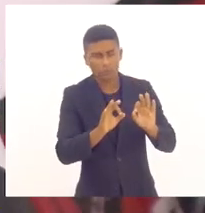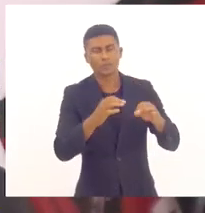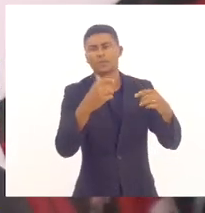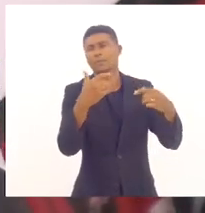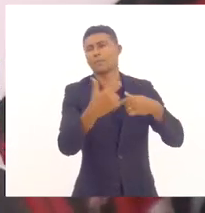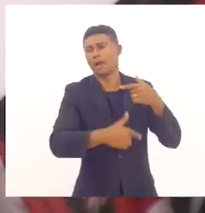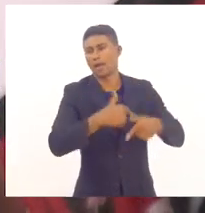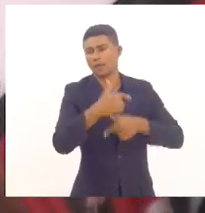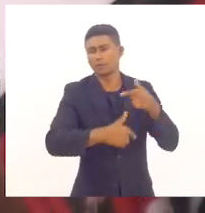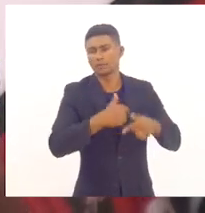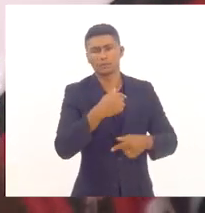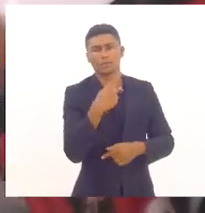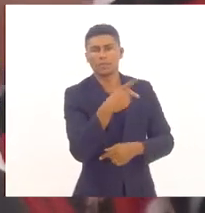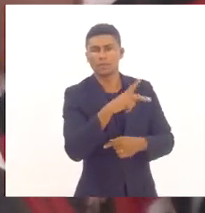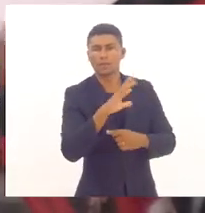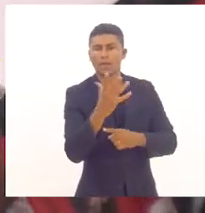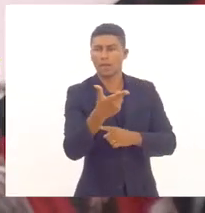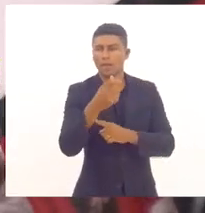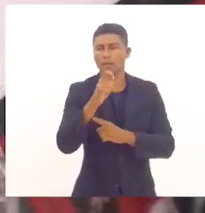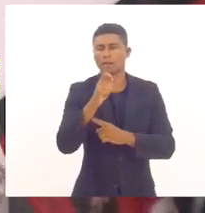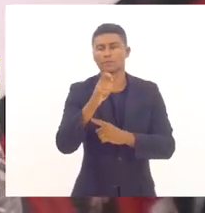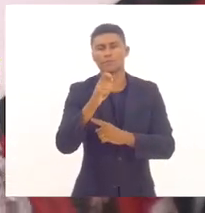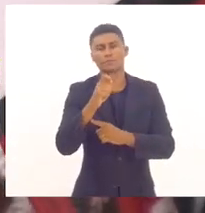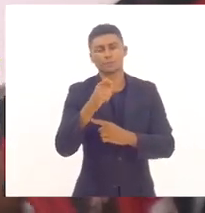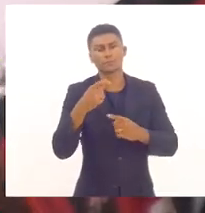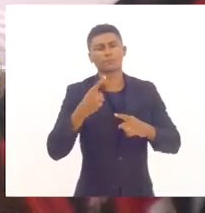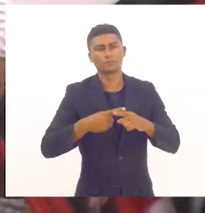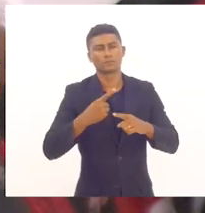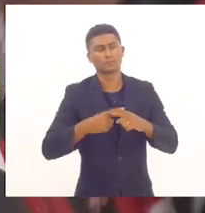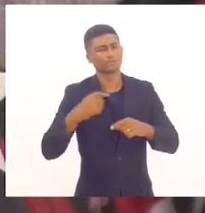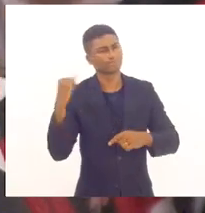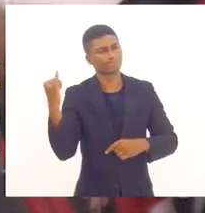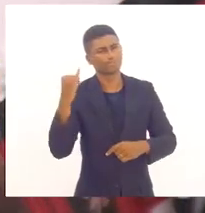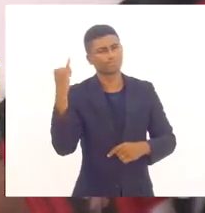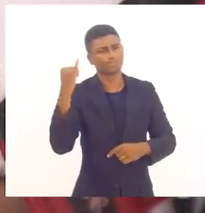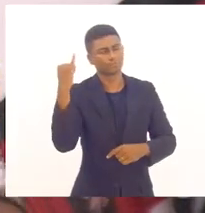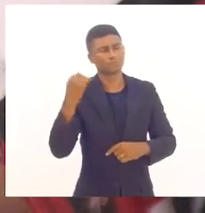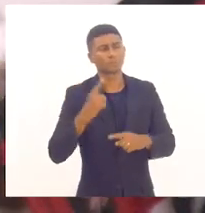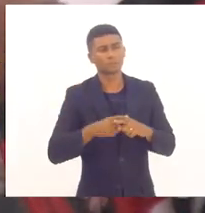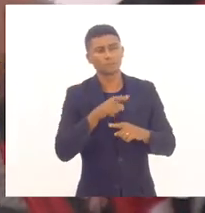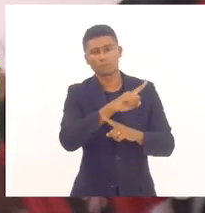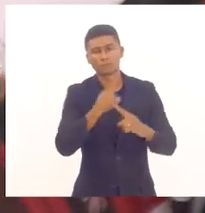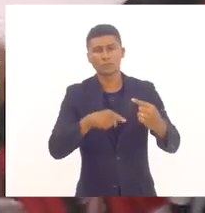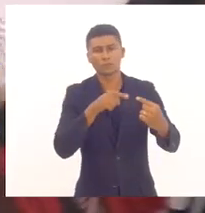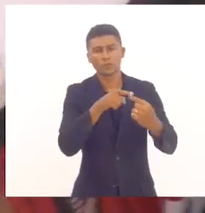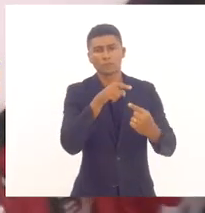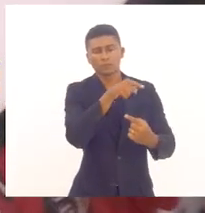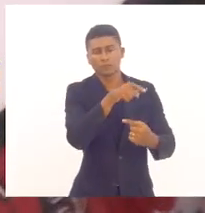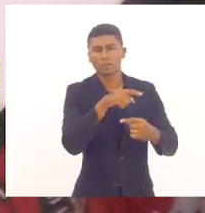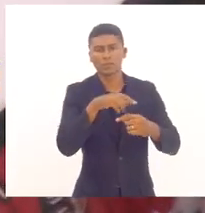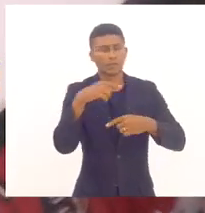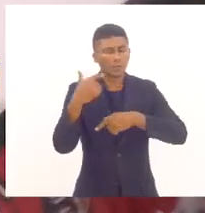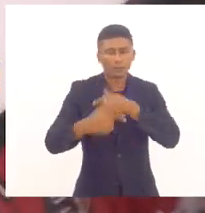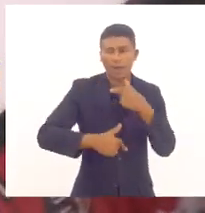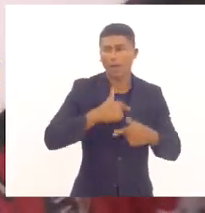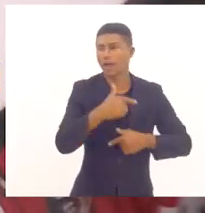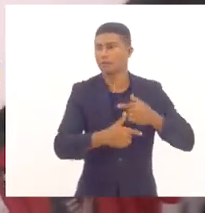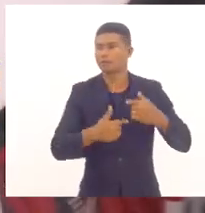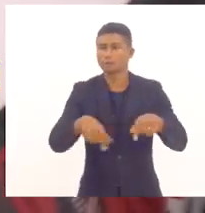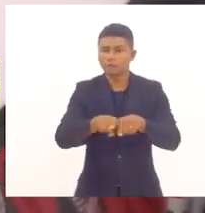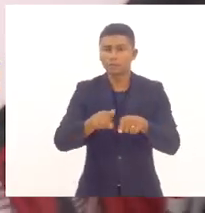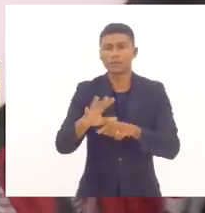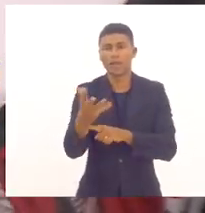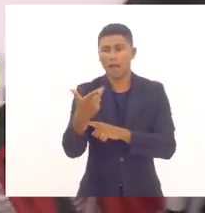sua arte, porque isso é um círculo virtuoso que vai do trabalho para a propagação e manutenção da